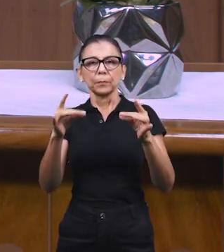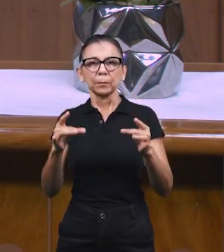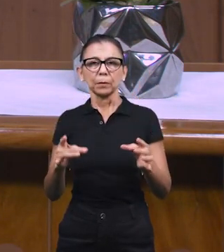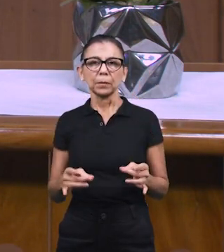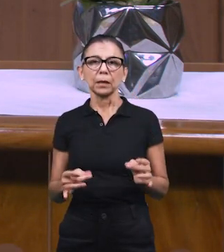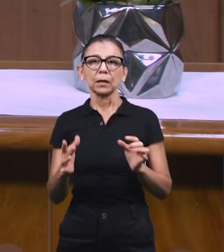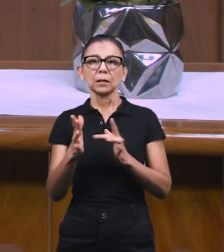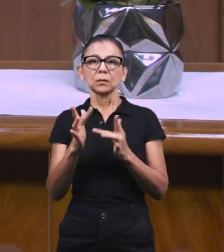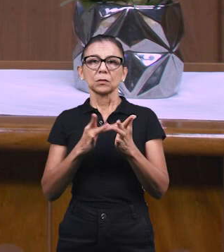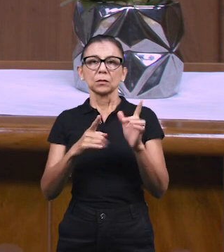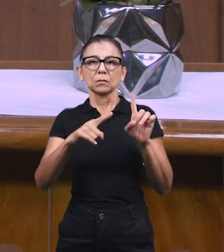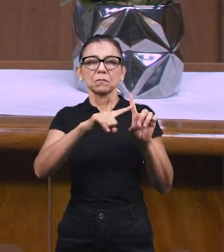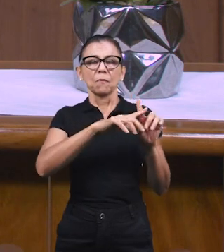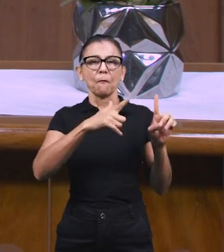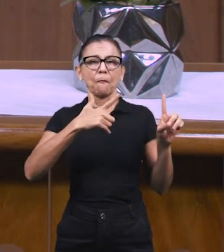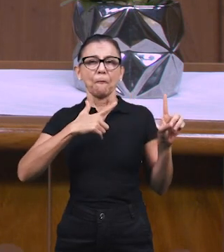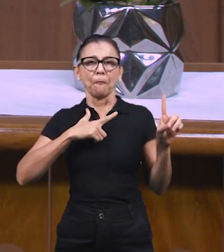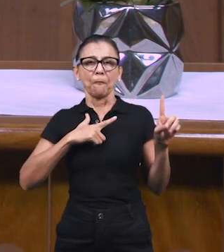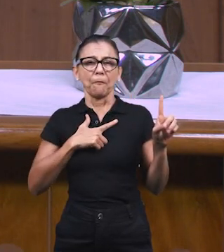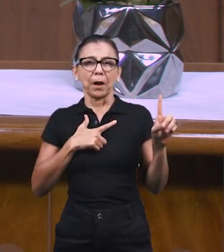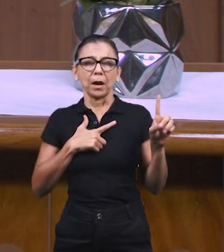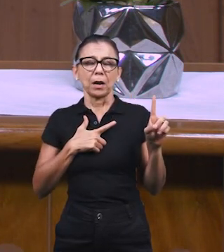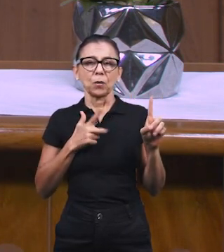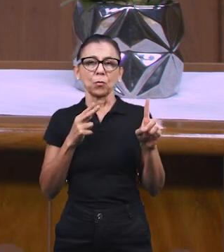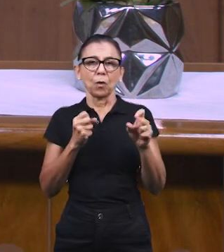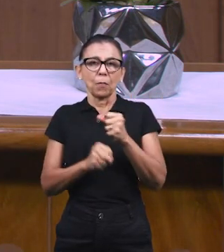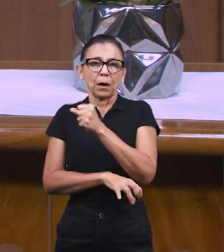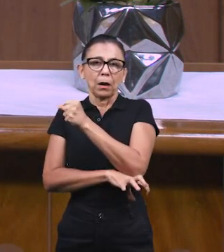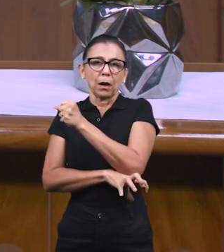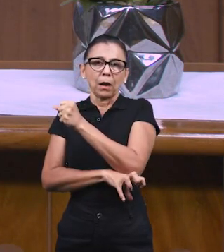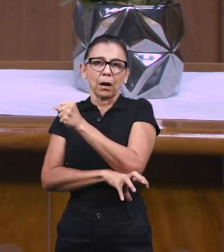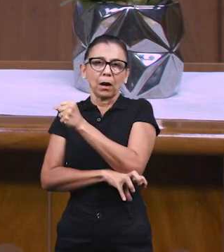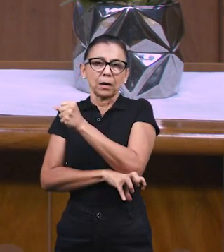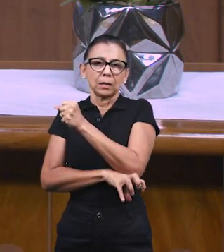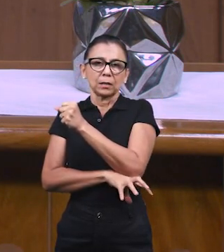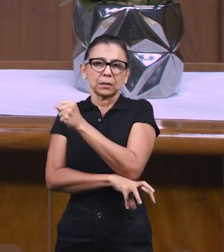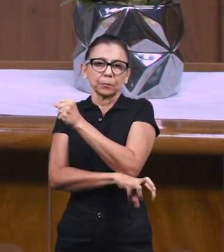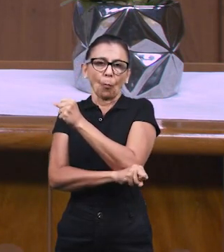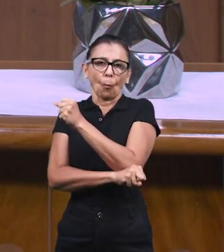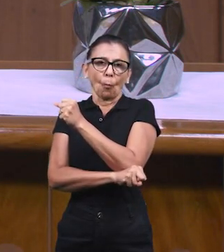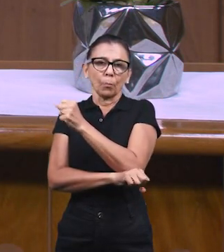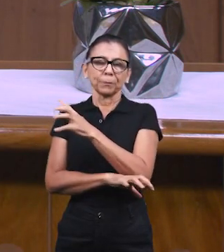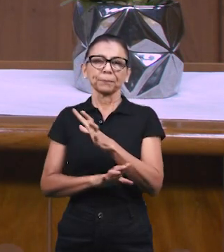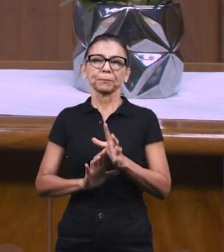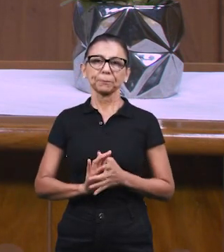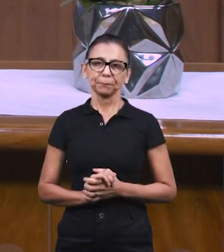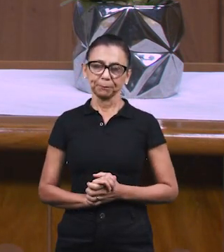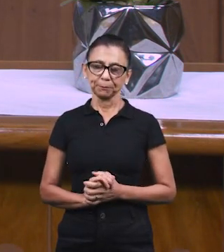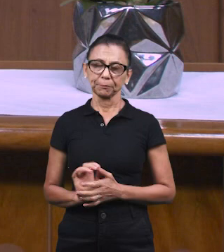estavam entendendo as Escrituras. Eles não estavam entendendo as profecias.